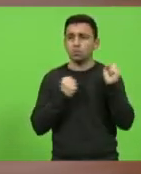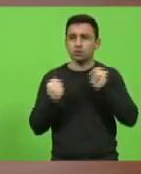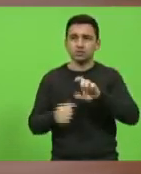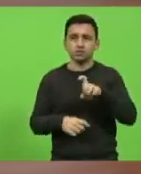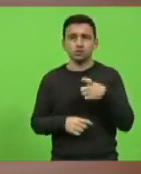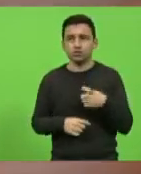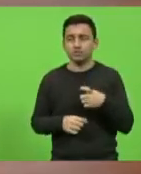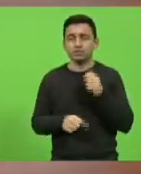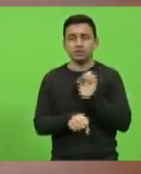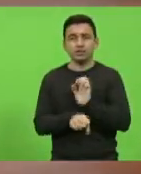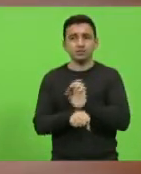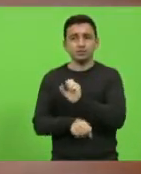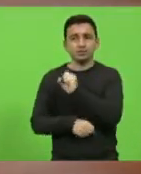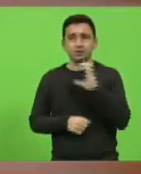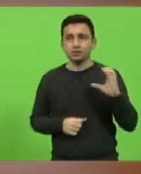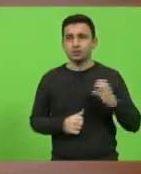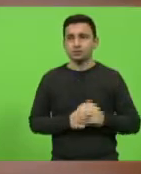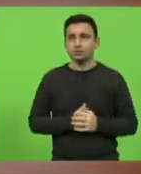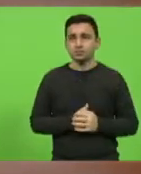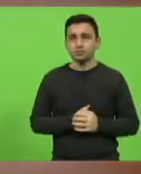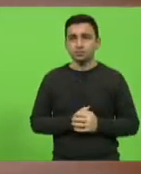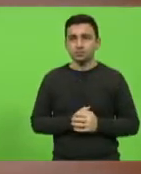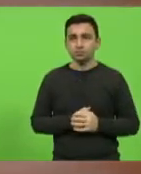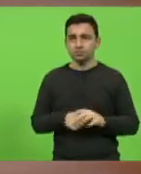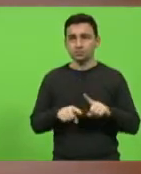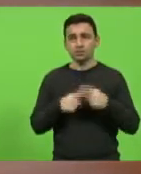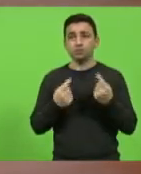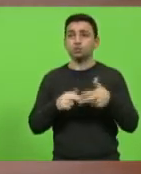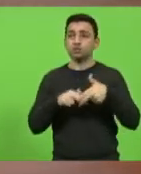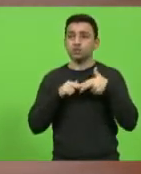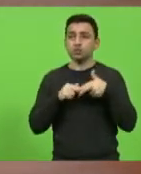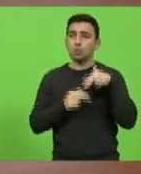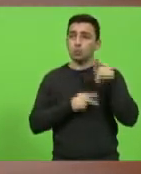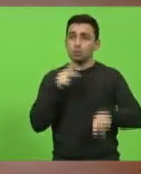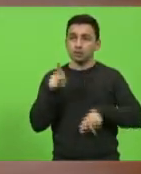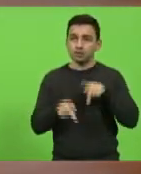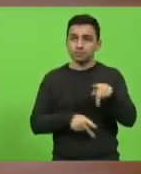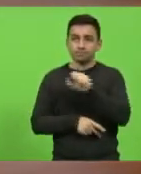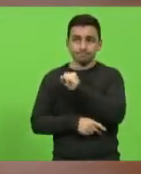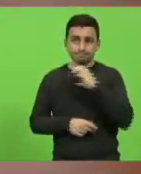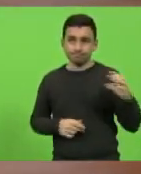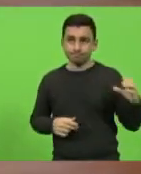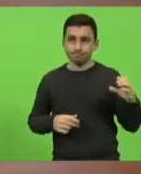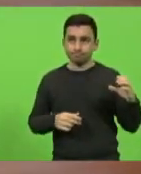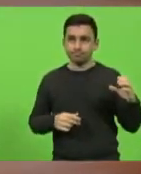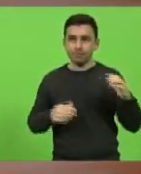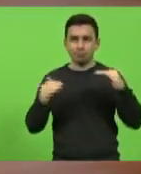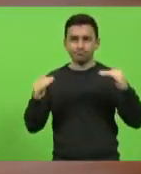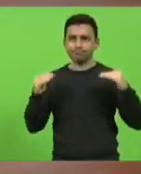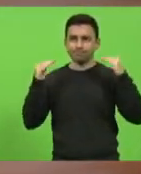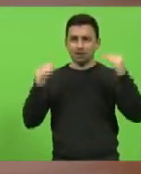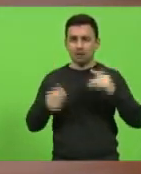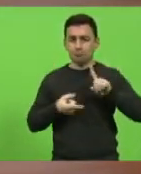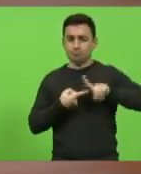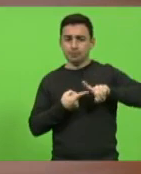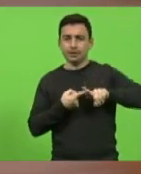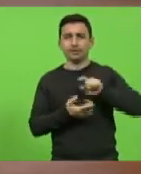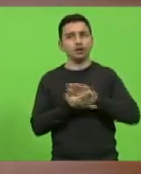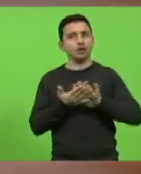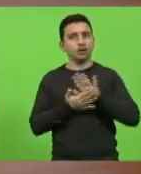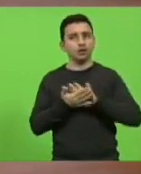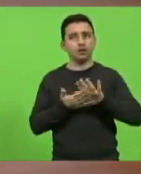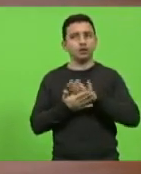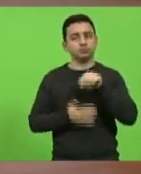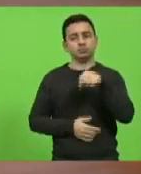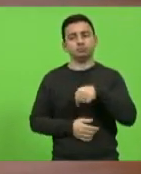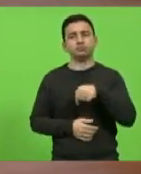de Santa Catarina. Então, é por essas razões que o povo catarinense, que é grande, mas não vingativo, como diz o nosso belo hino,